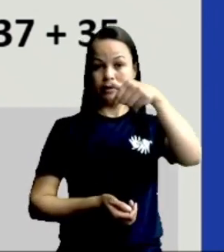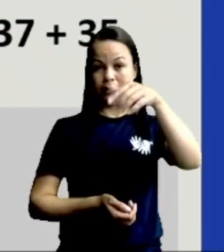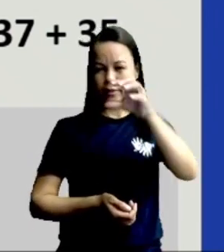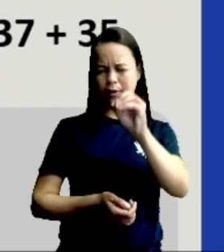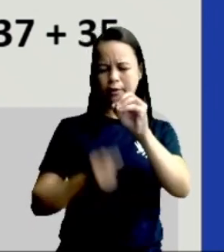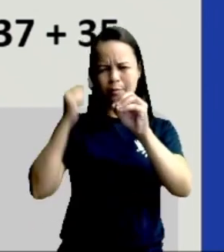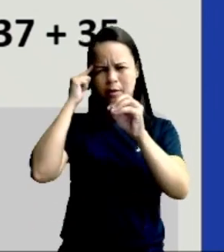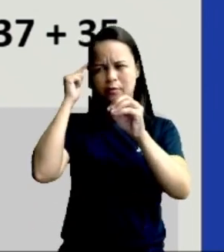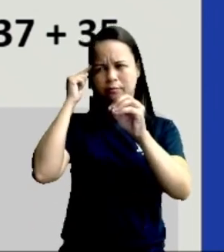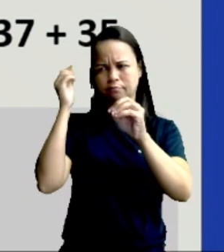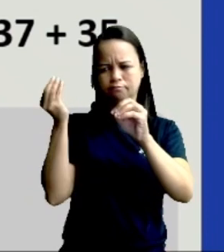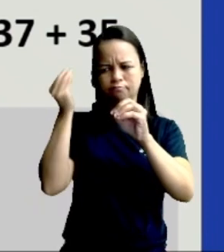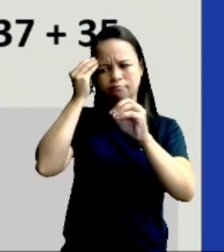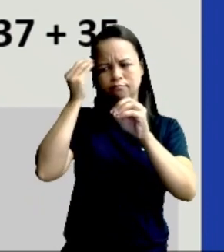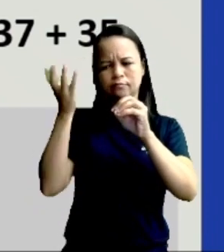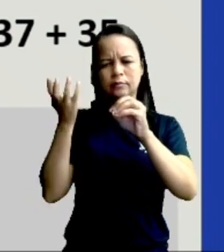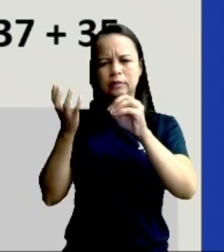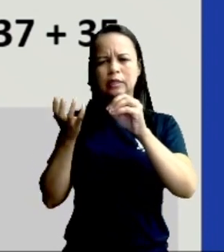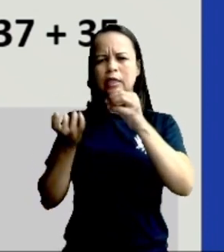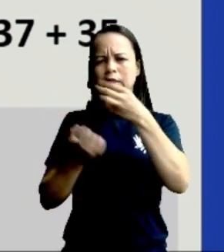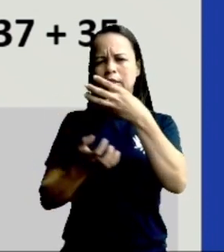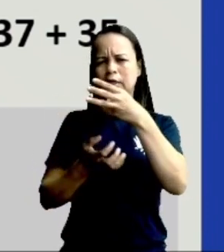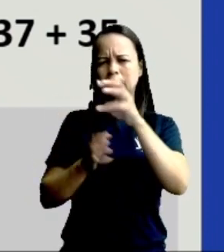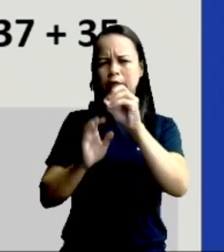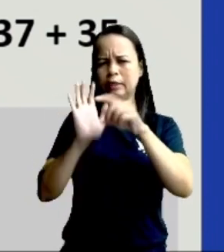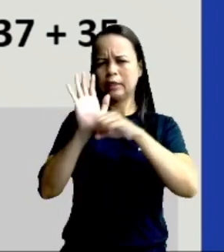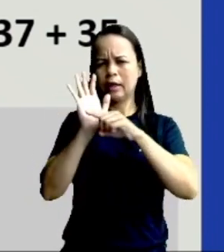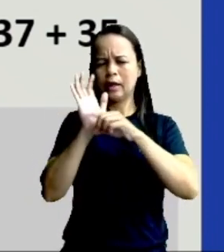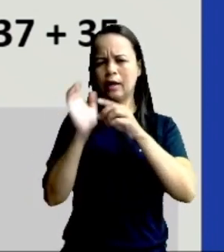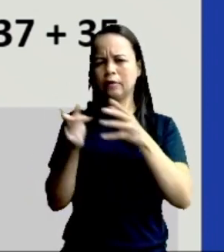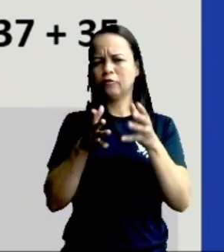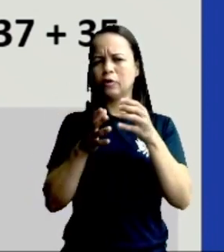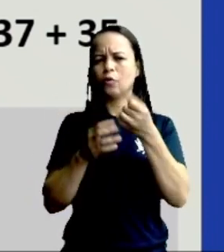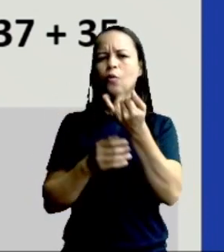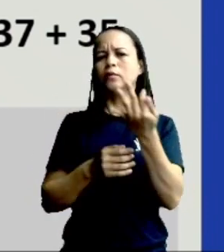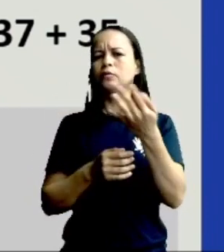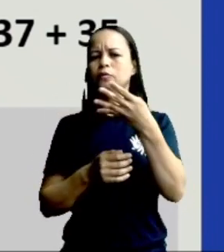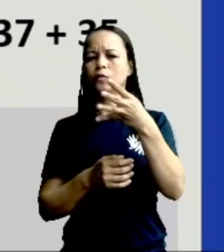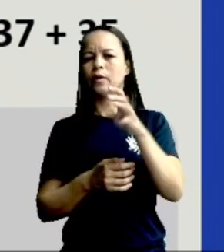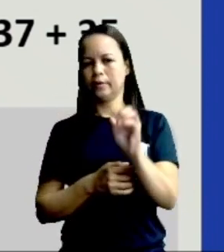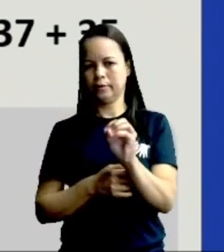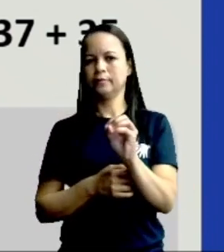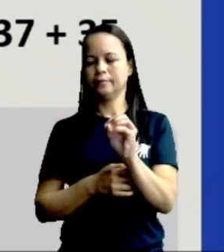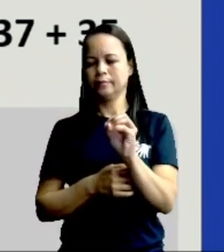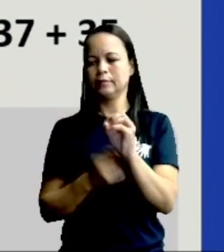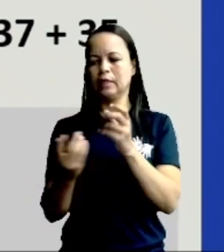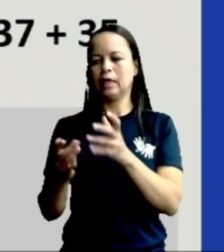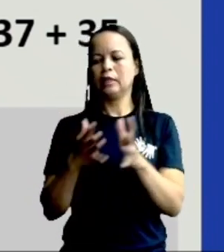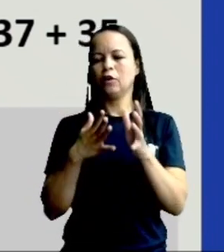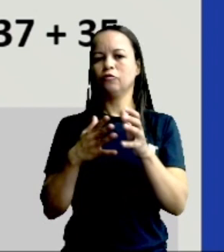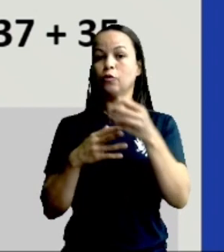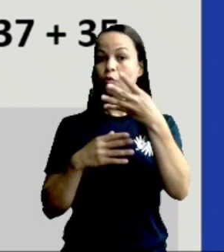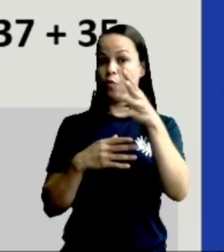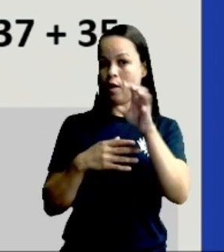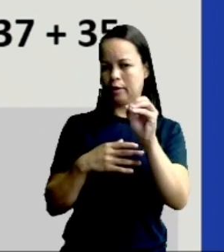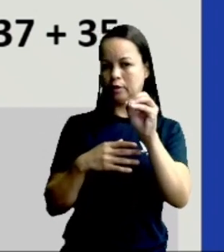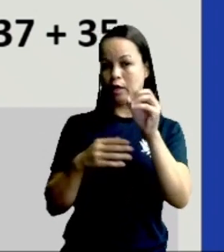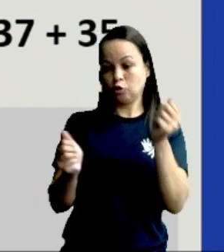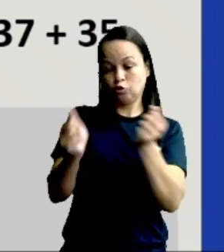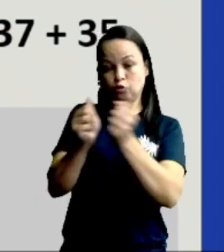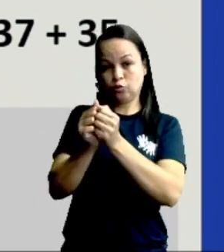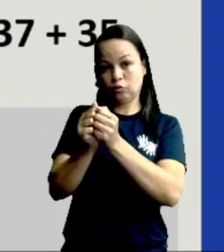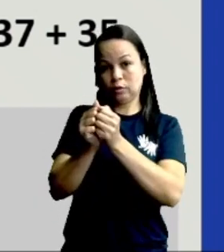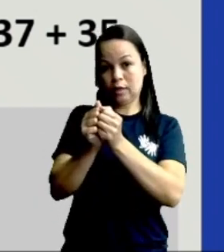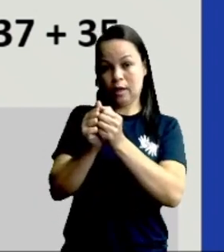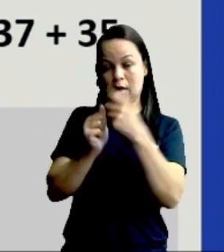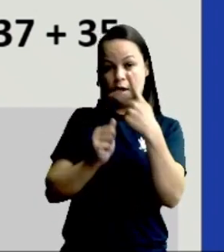número 70. Tira 30, a gente vai ficar com quanto? 40, não é isso? Muito bem. Ficou com 40. Junta lá